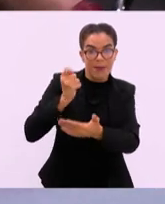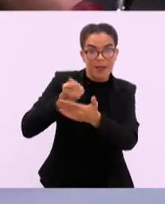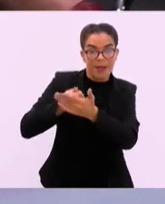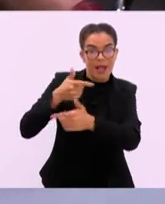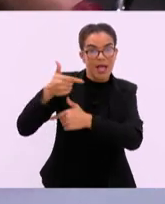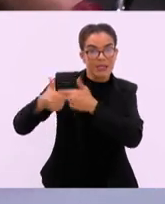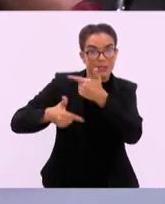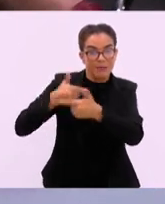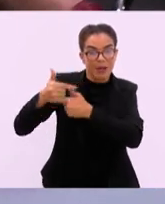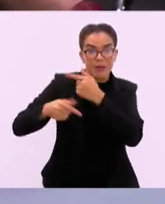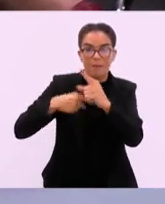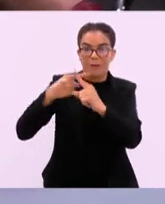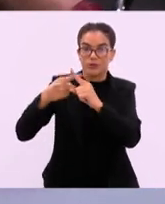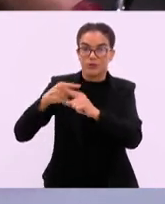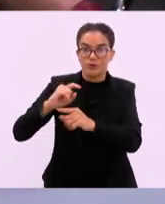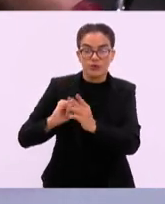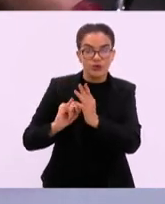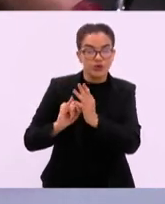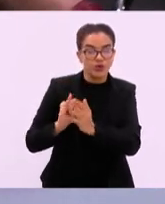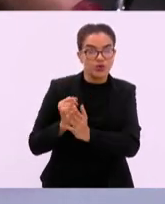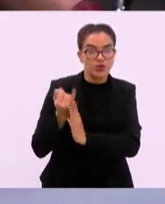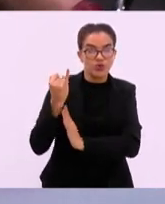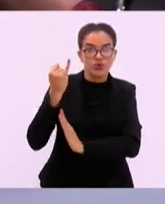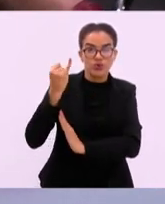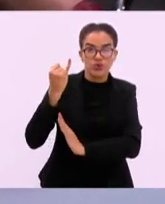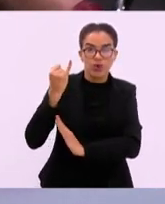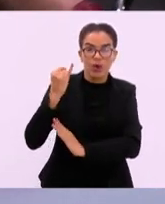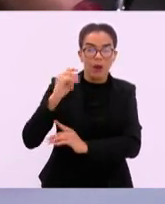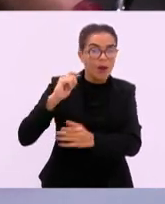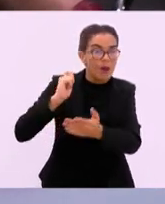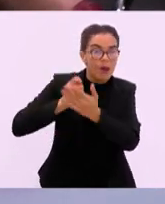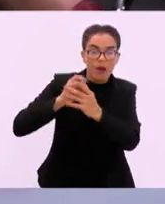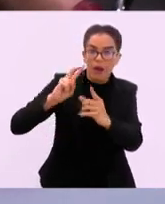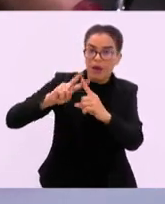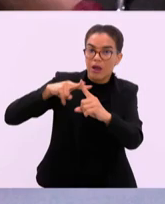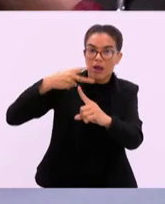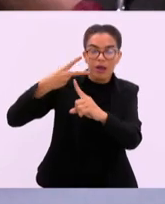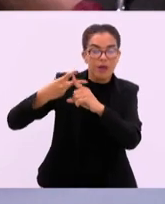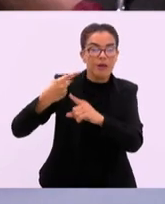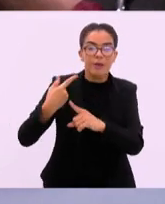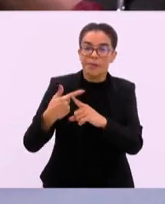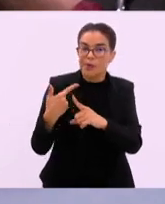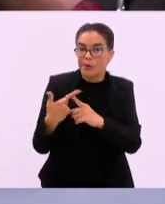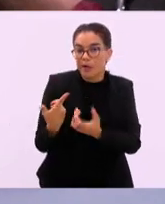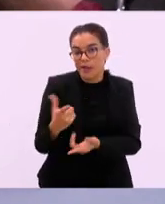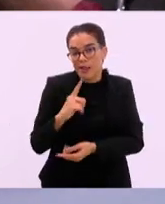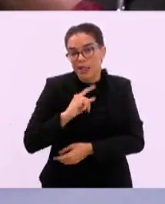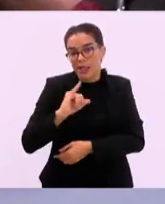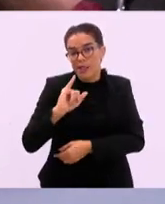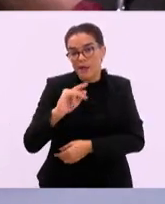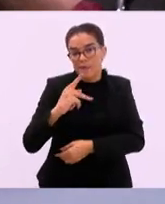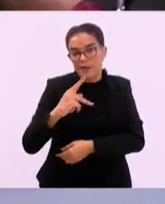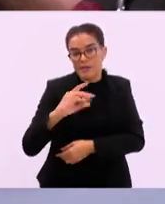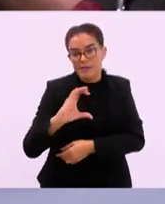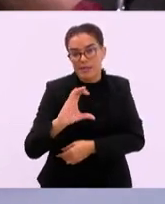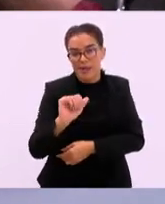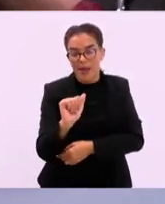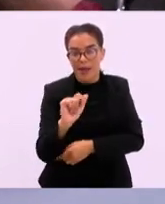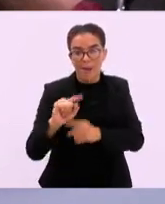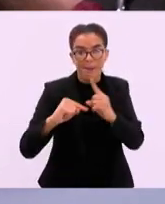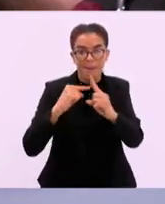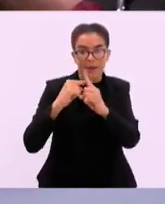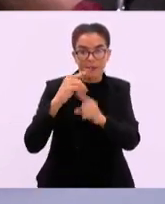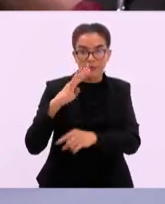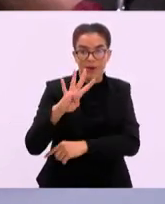e 2,3% de principal. Pagamento do dobro, porque a gente está submetido ao IPCA mais 4. Está a